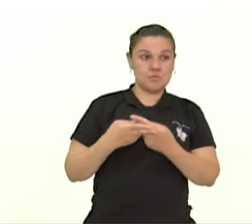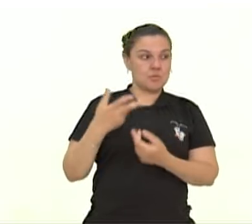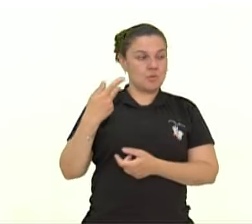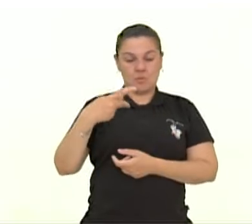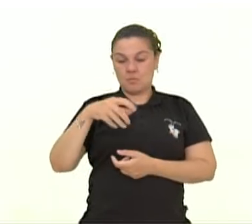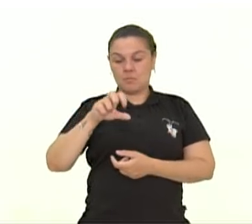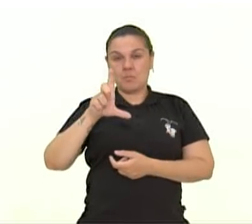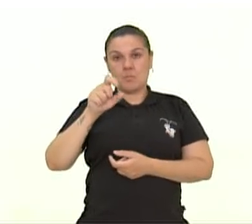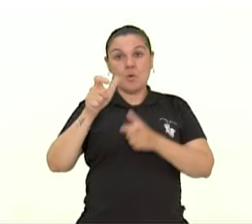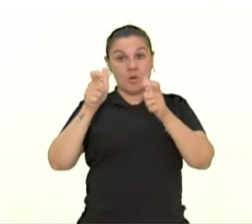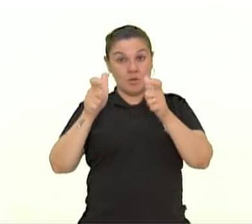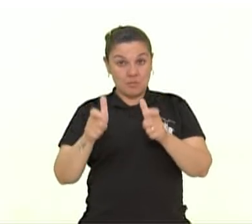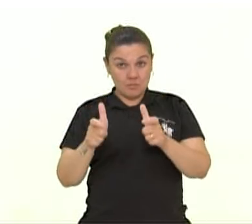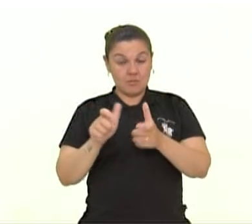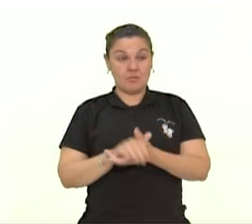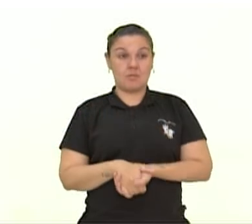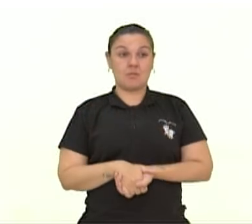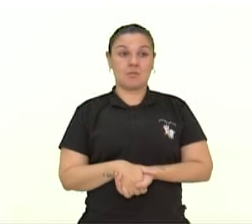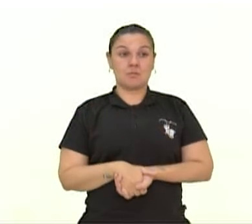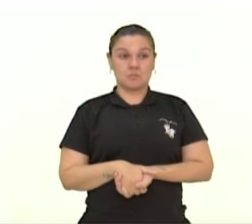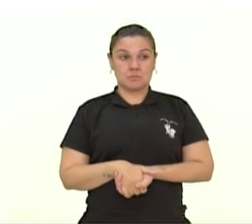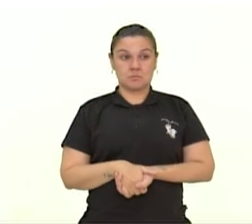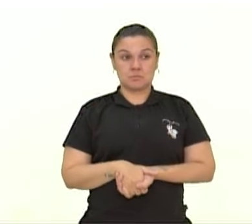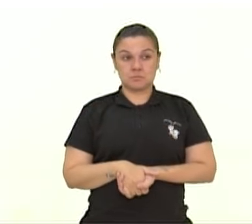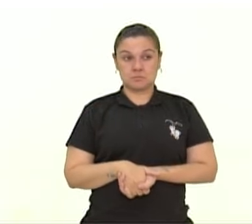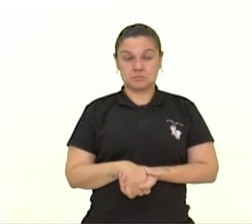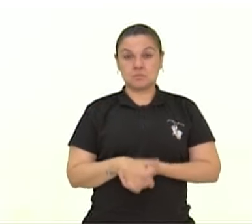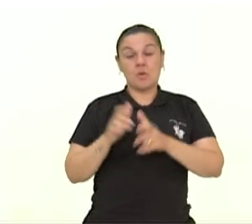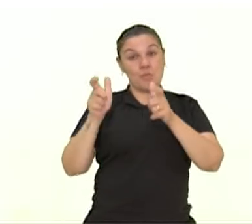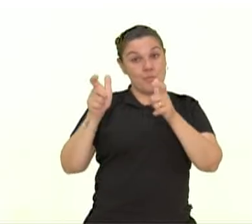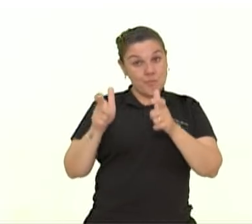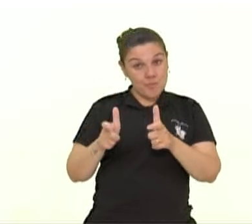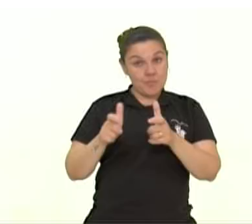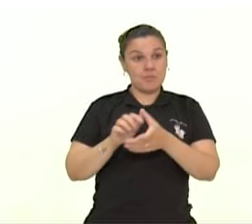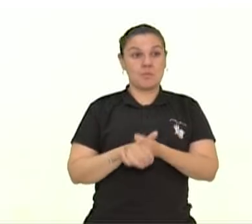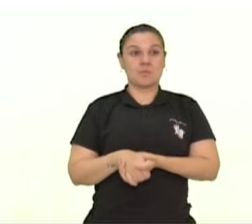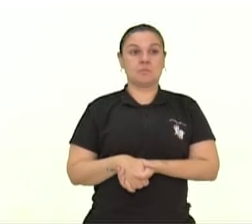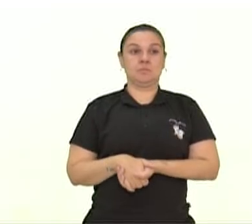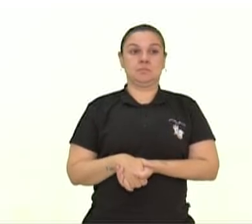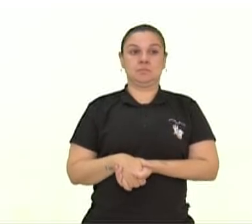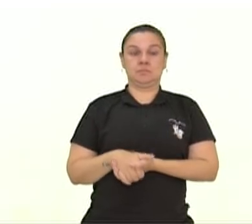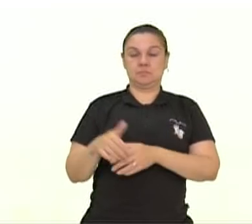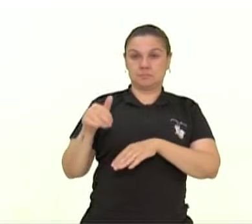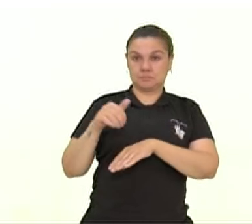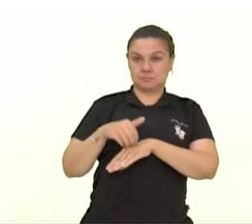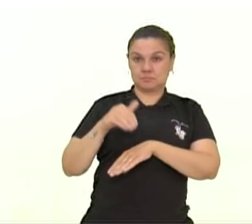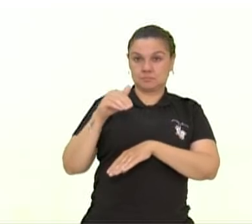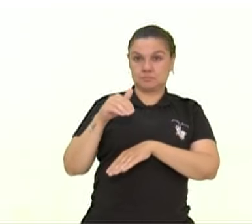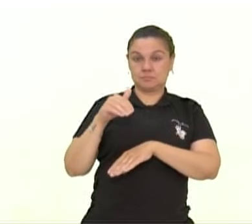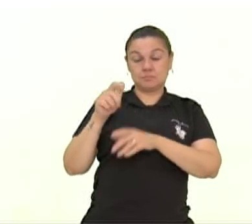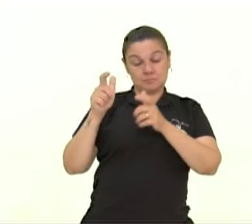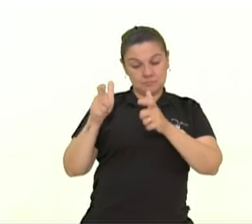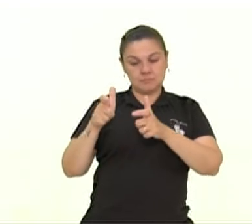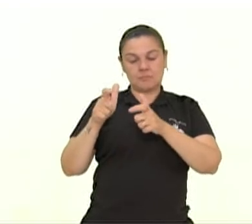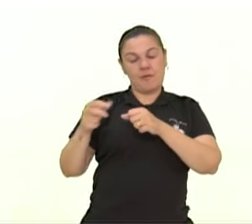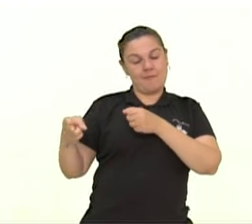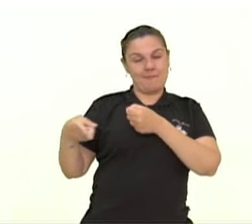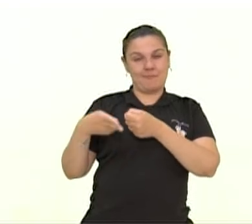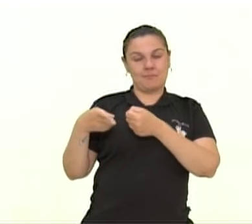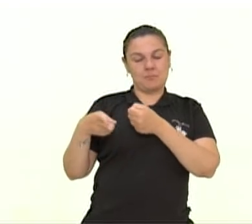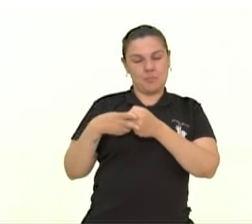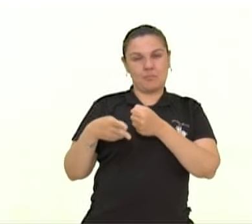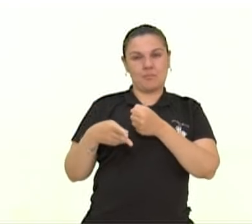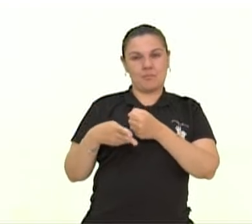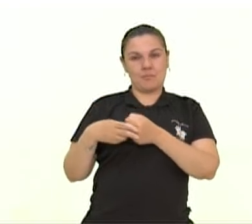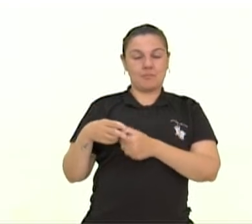como sendo um local onde uma pessoa estuda, uma instituição, nesse caso aqui, né, de uma universidade. E no segundo exemplo a gente